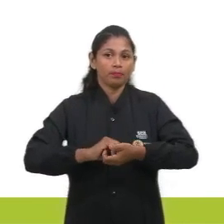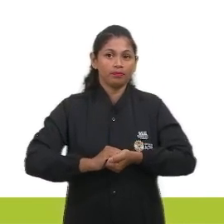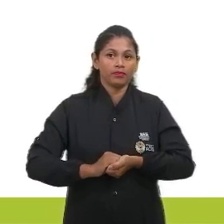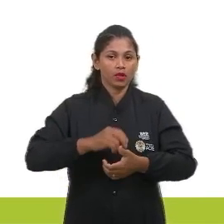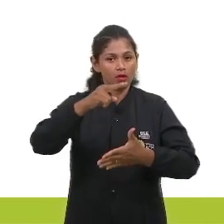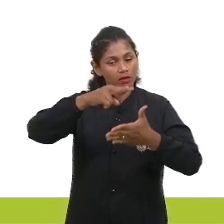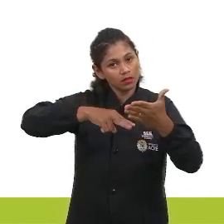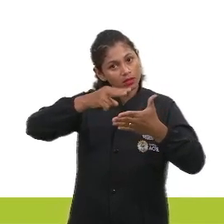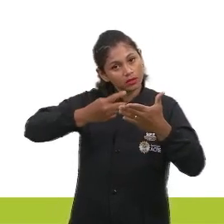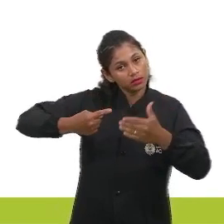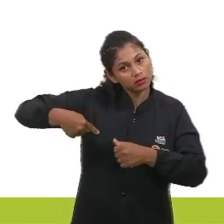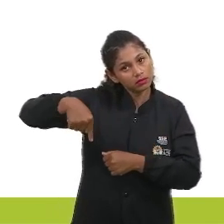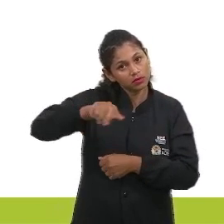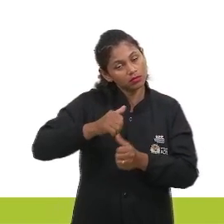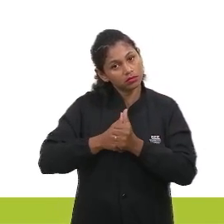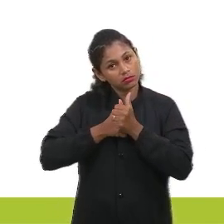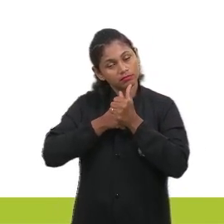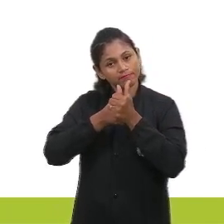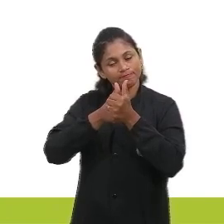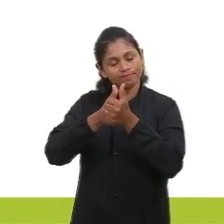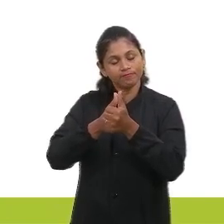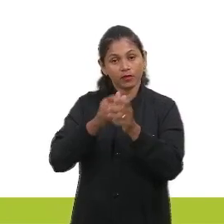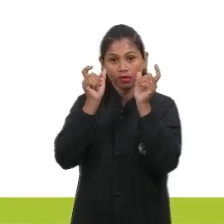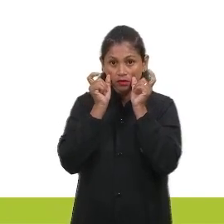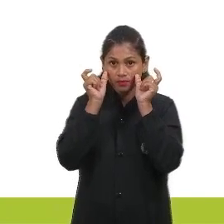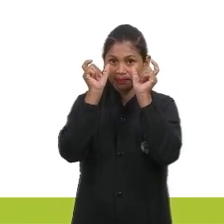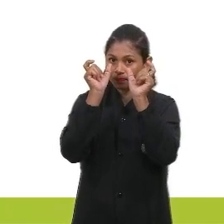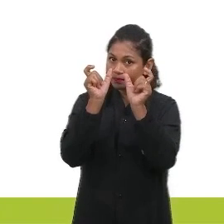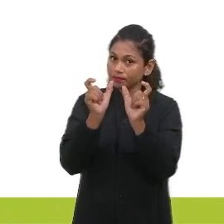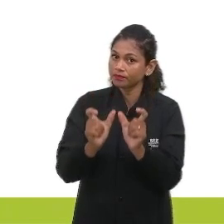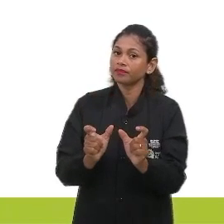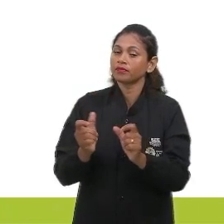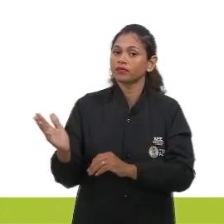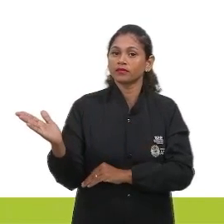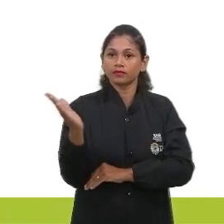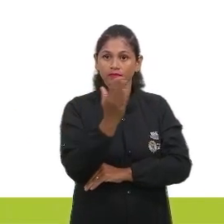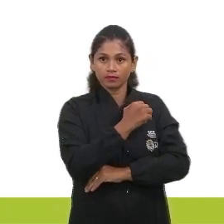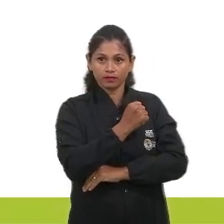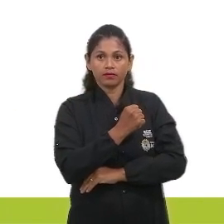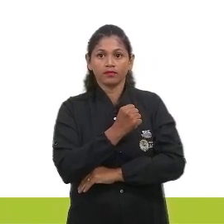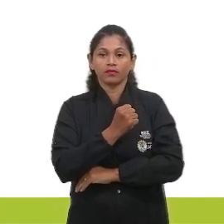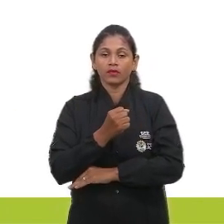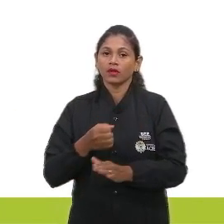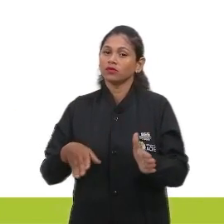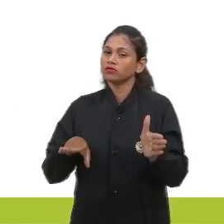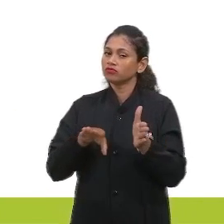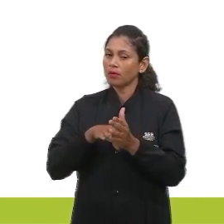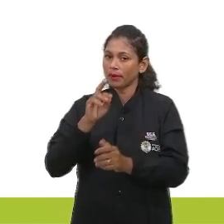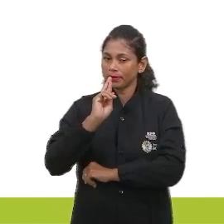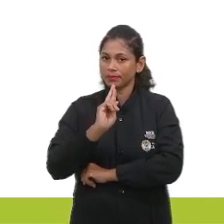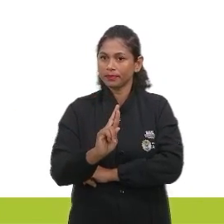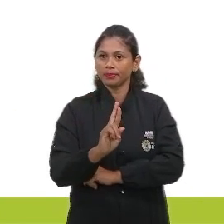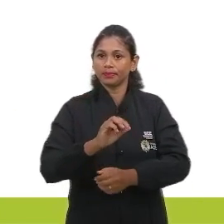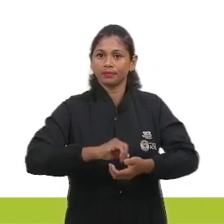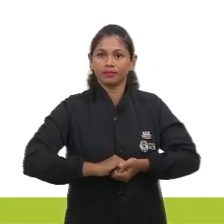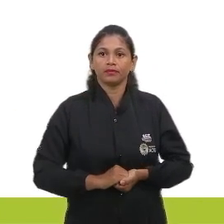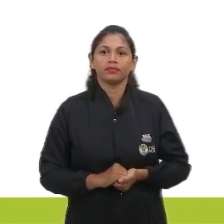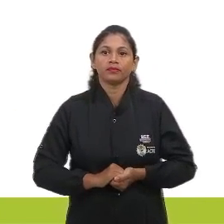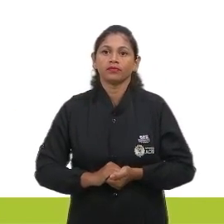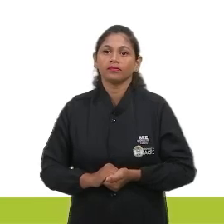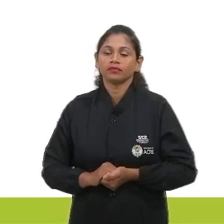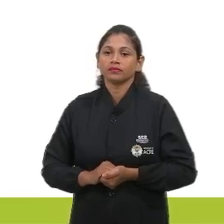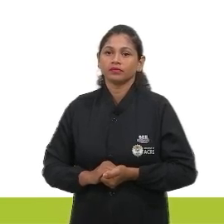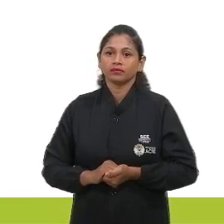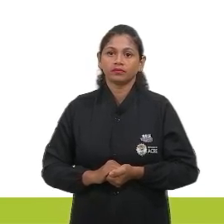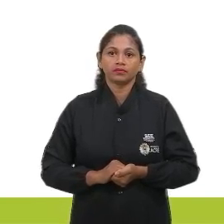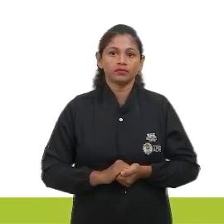vocês, você acompanha com bastante atenção e vamos chegar à resposta. O enunciado da